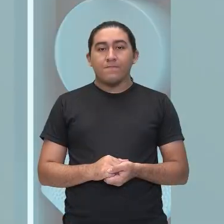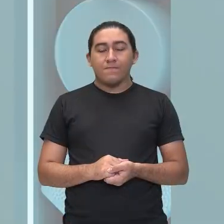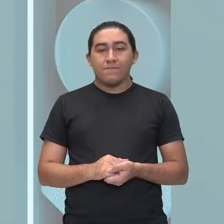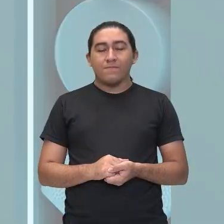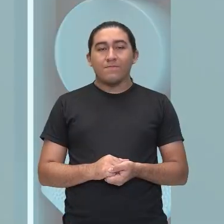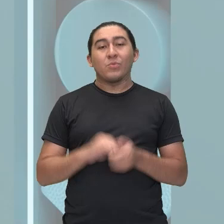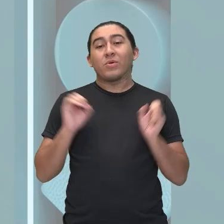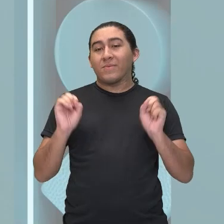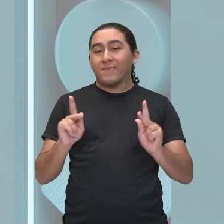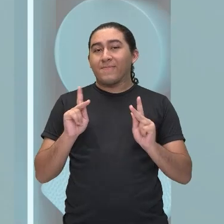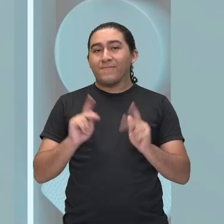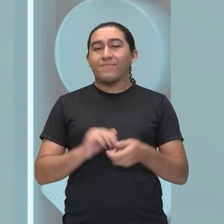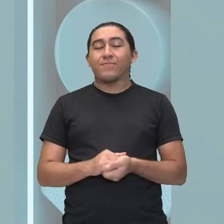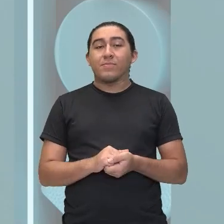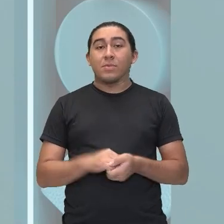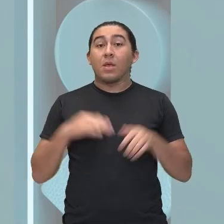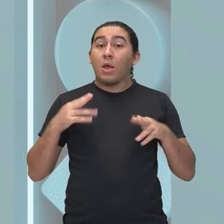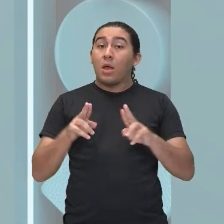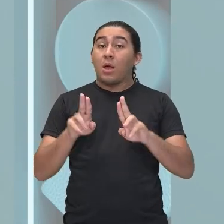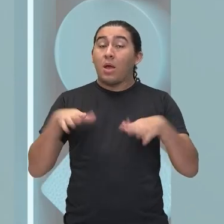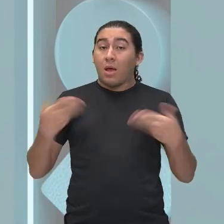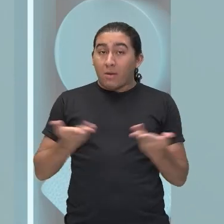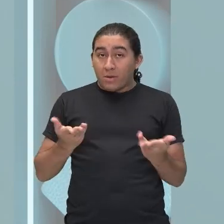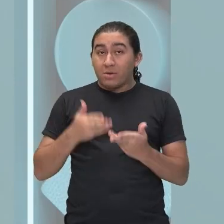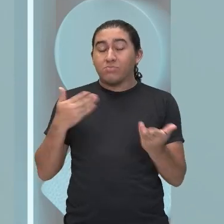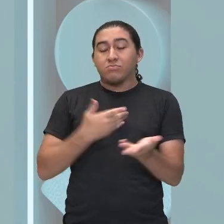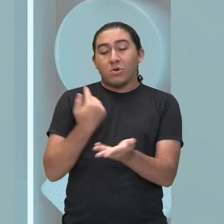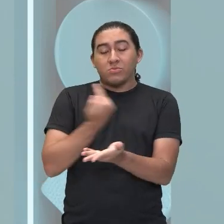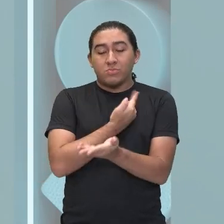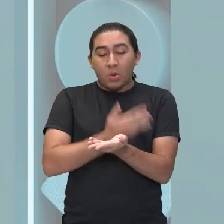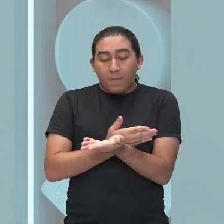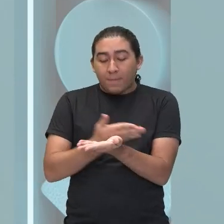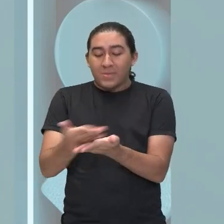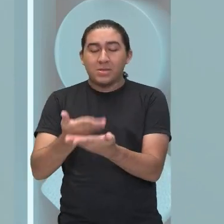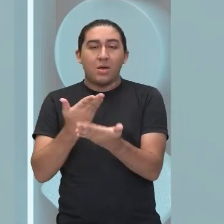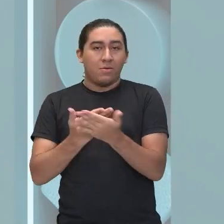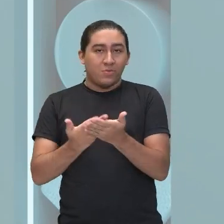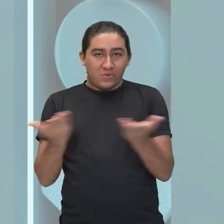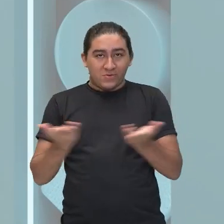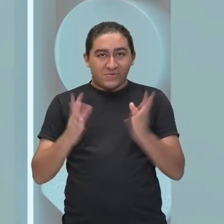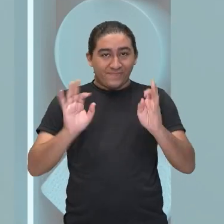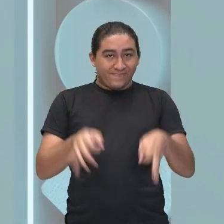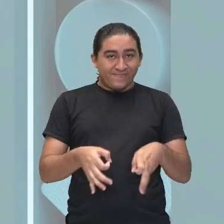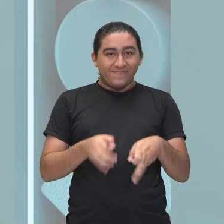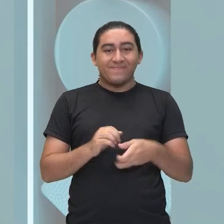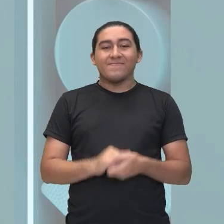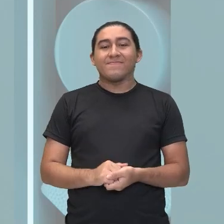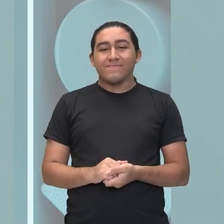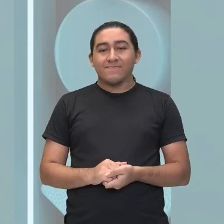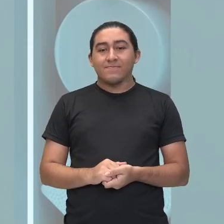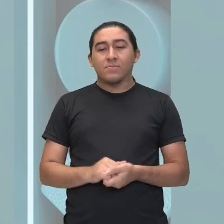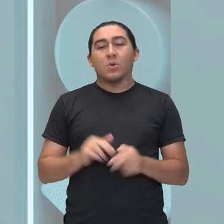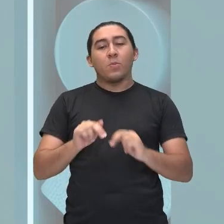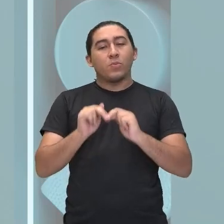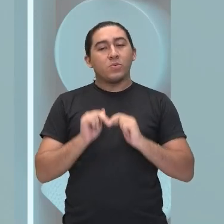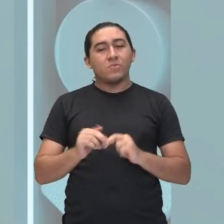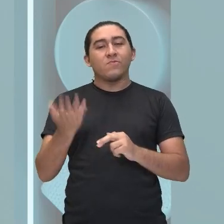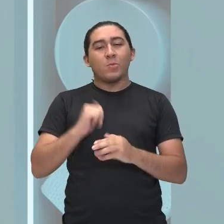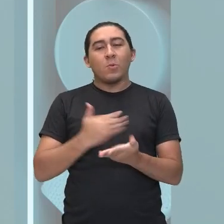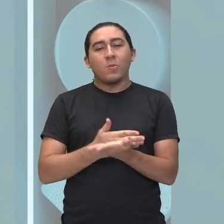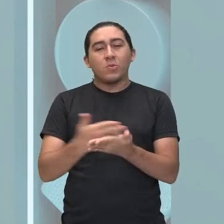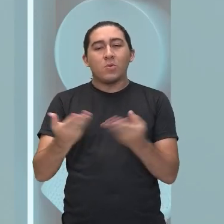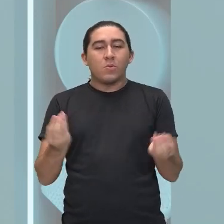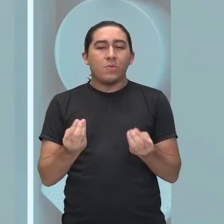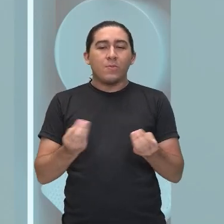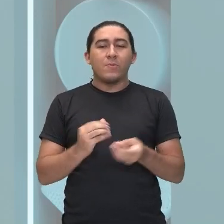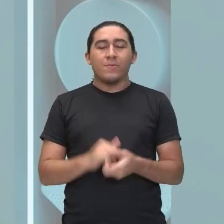Muito bem! Assim, vamos dar início à nossa aula de hoje. Dessa forma, vamos começar